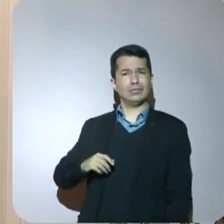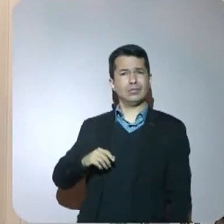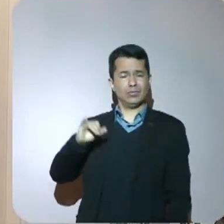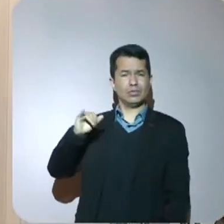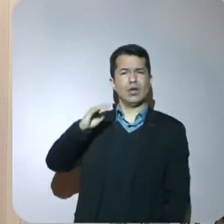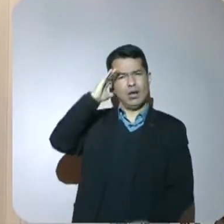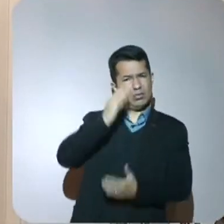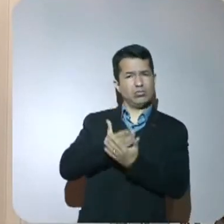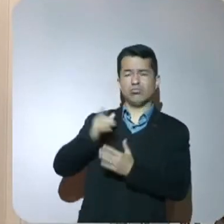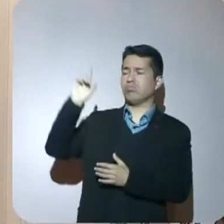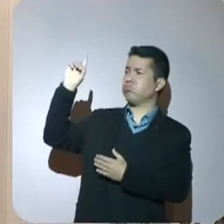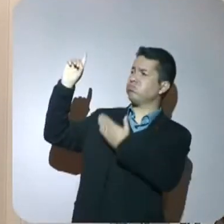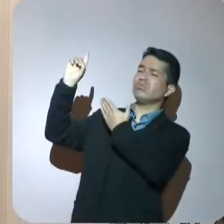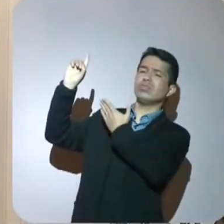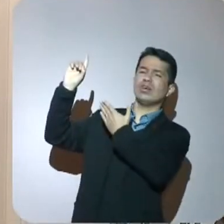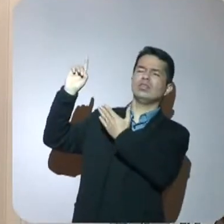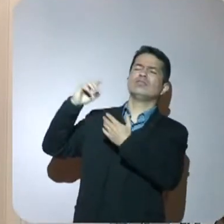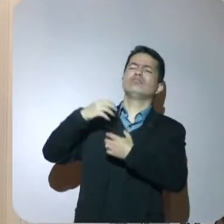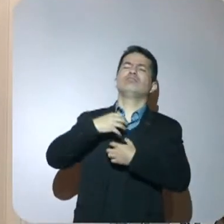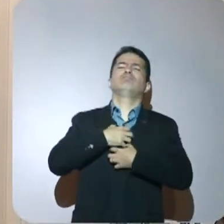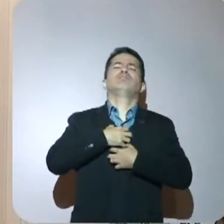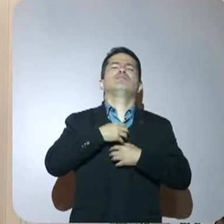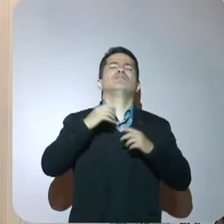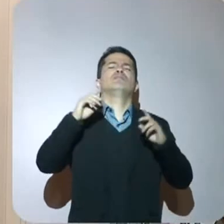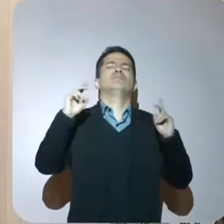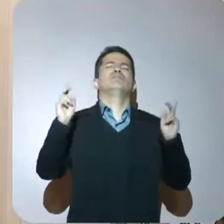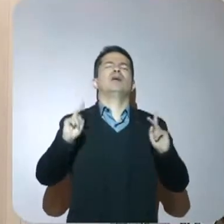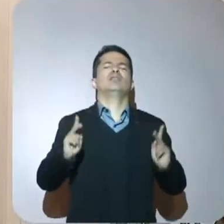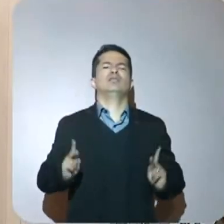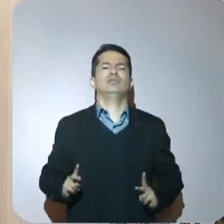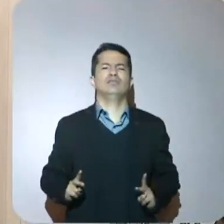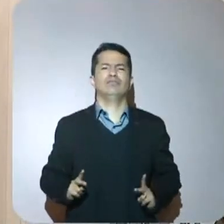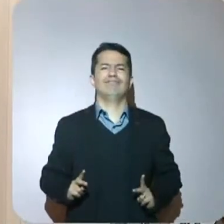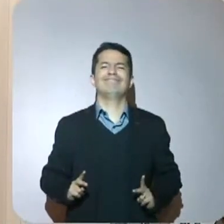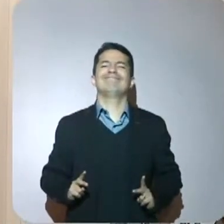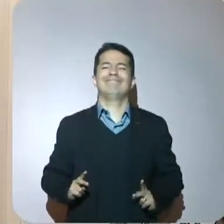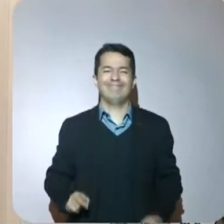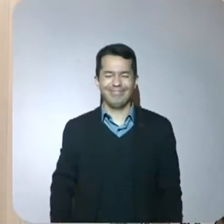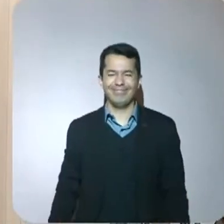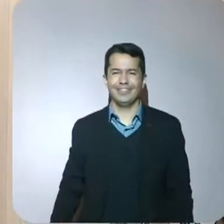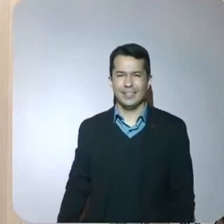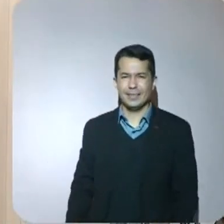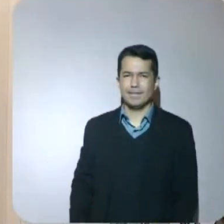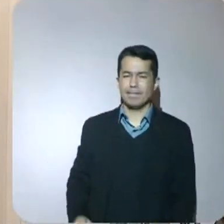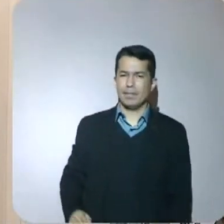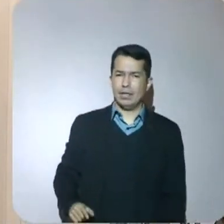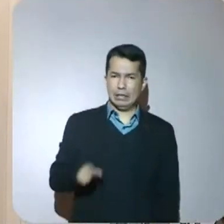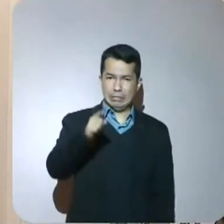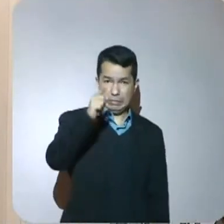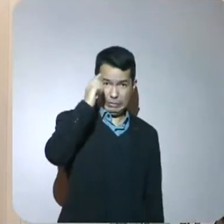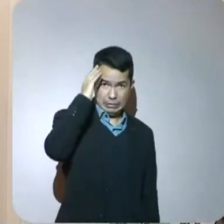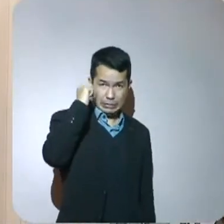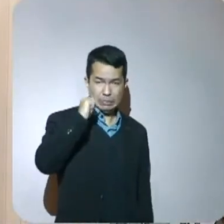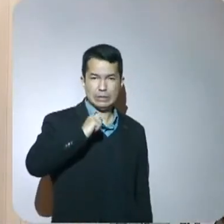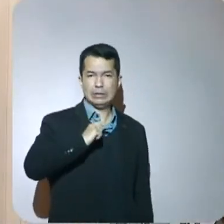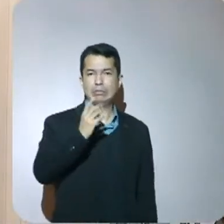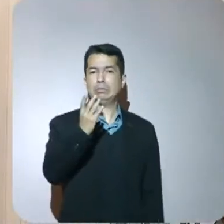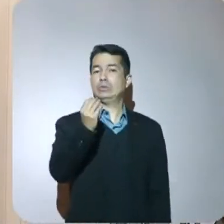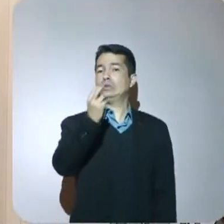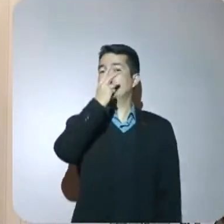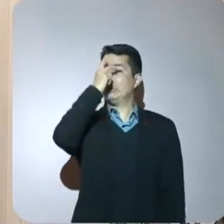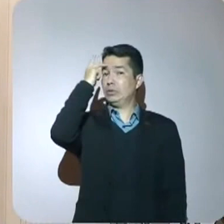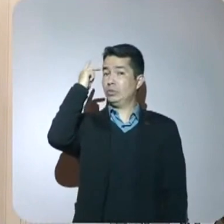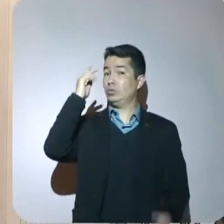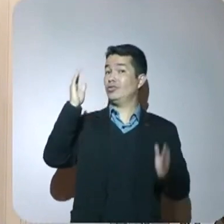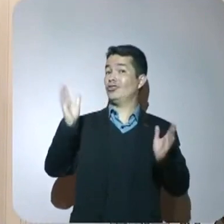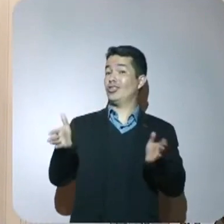dizer para você que hoje o Senhor quer tratar o seu coração. Tem muita gente que está se afastando do Evangelho porque